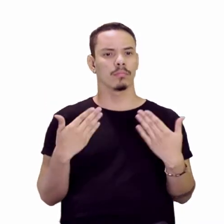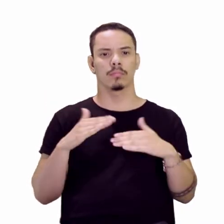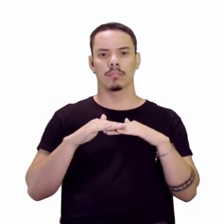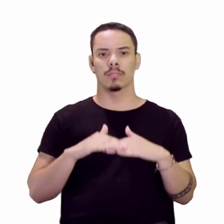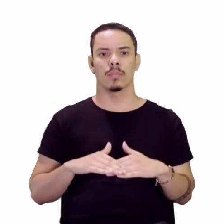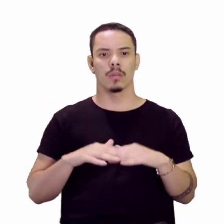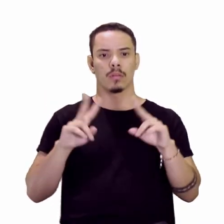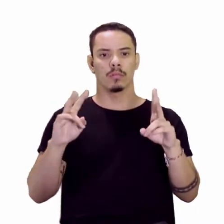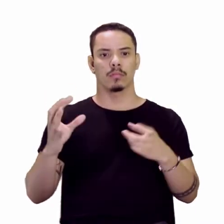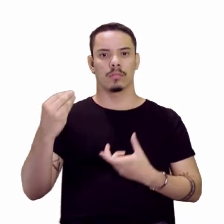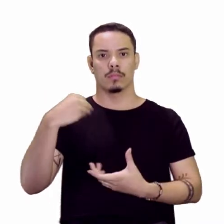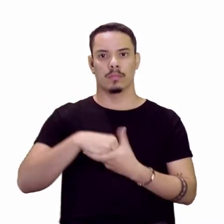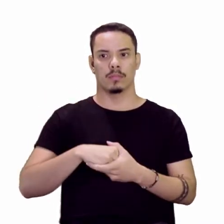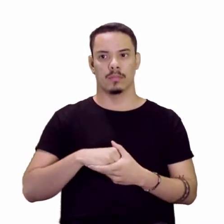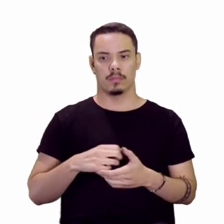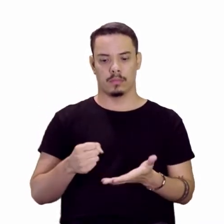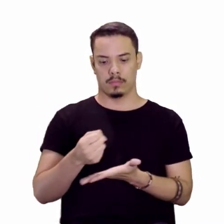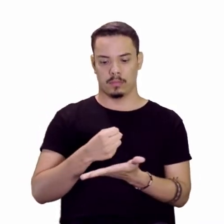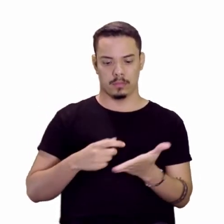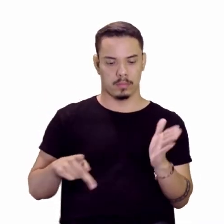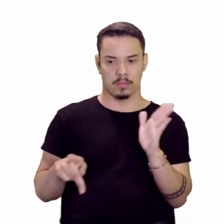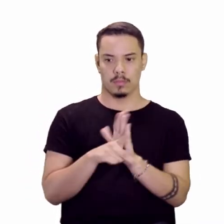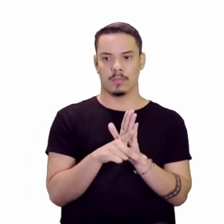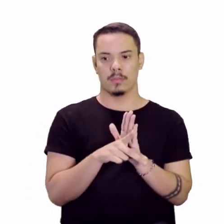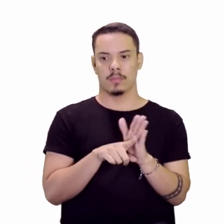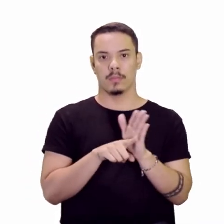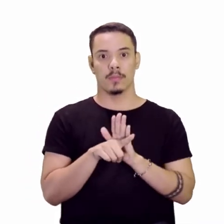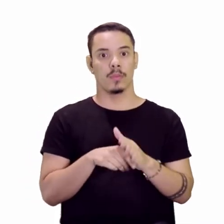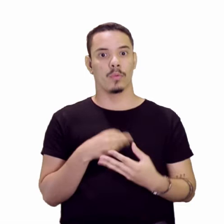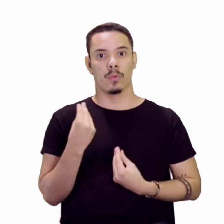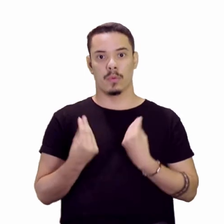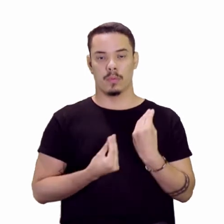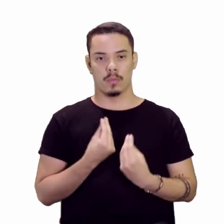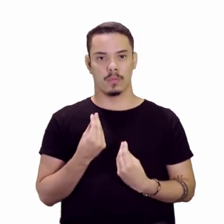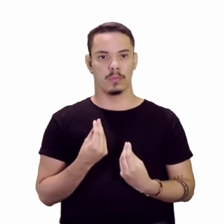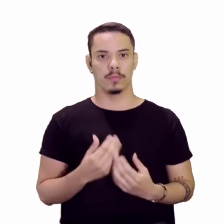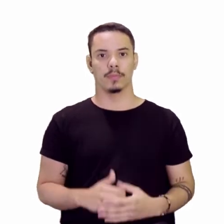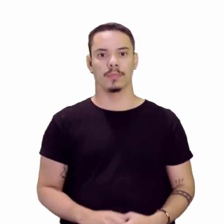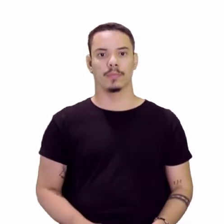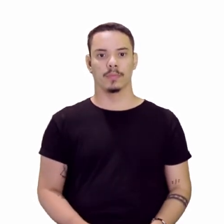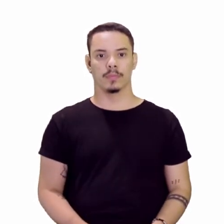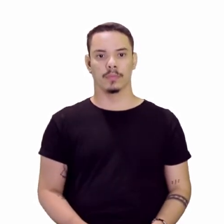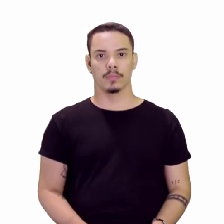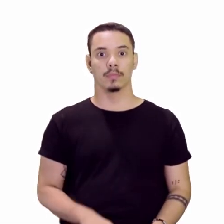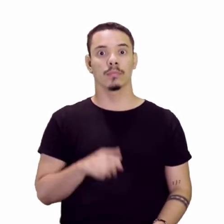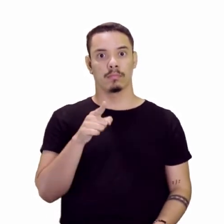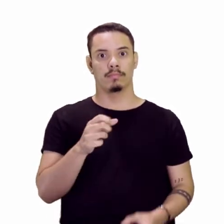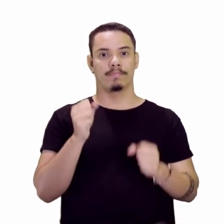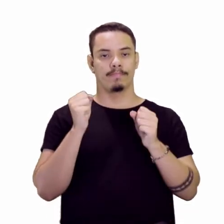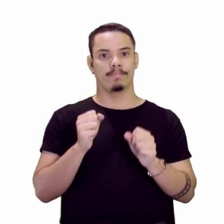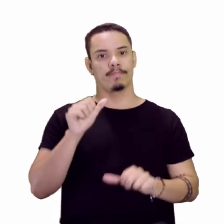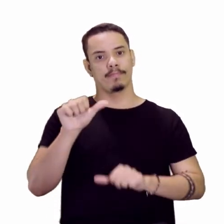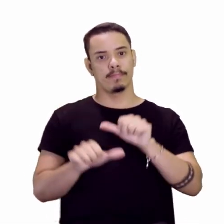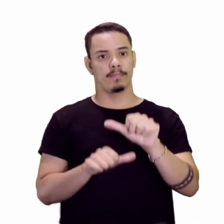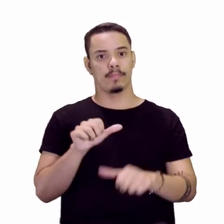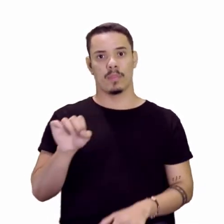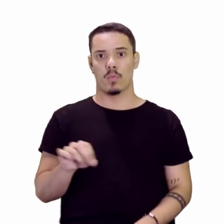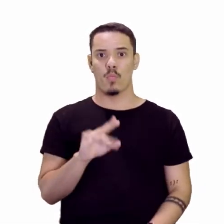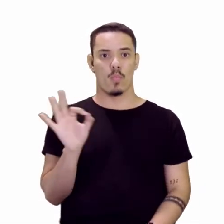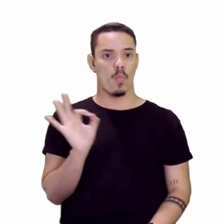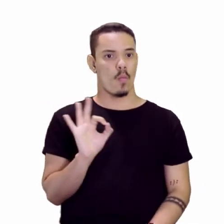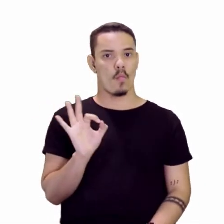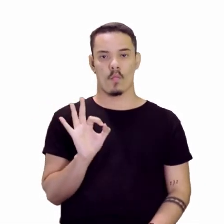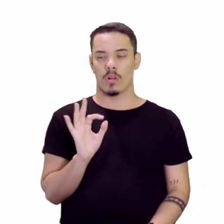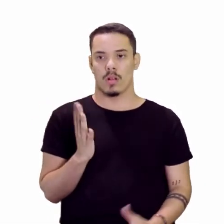pressão sobre a superfície? Né? A pressão, então, sobre a superfície será de quanto? Você pode transformar ou não, porque aí está aí